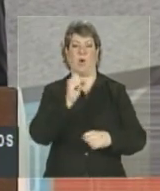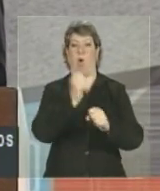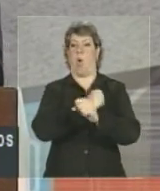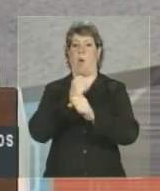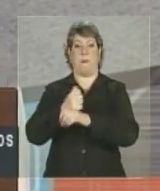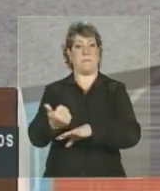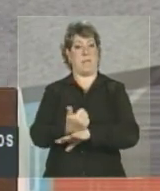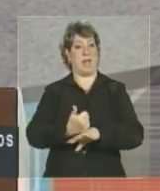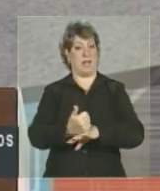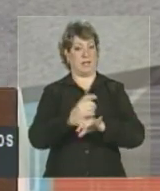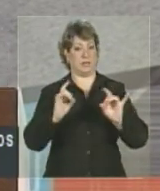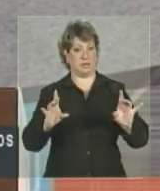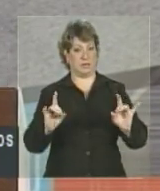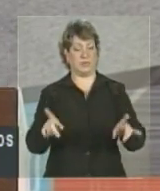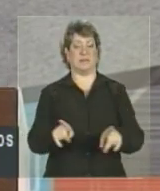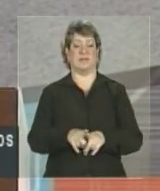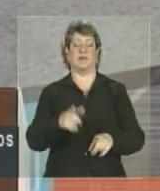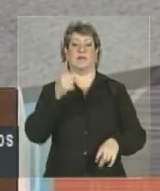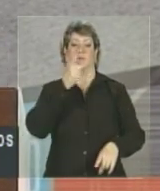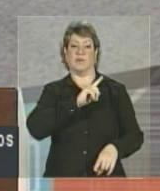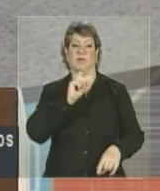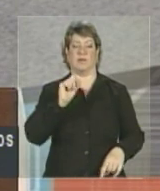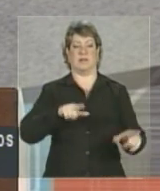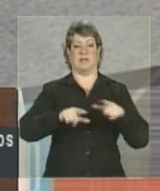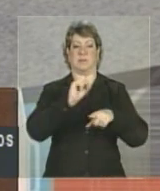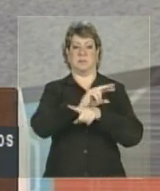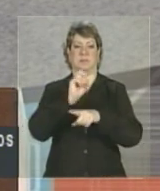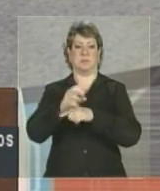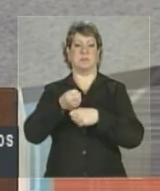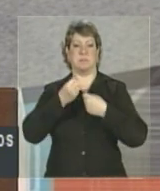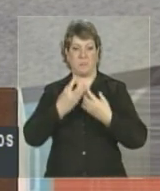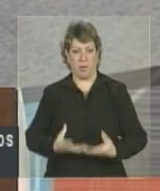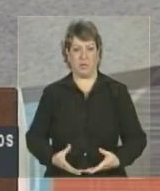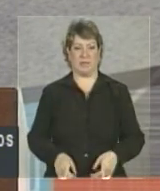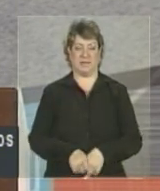melhor e que se beneficia com a geração de empregos